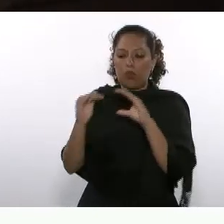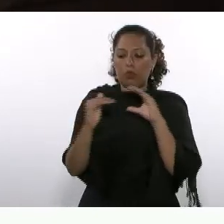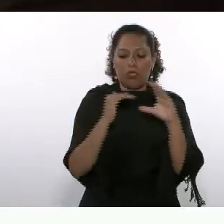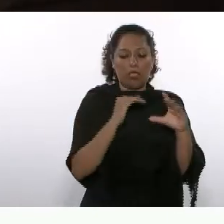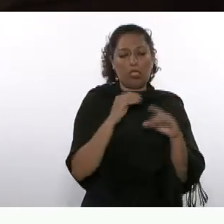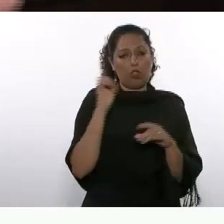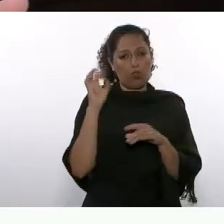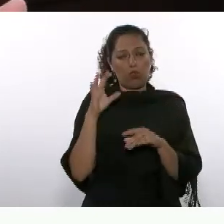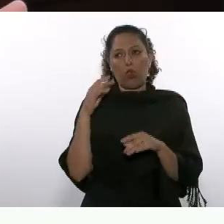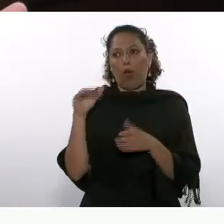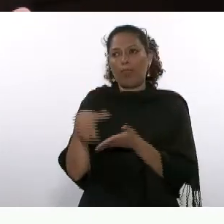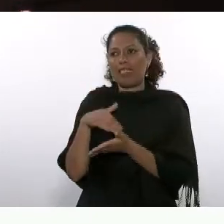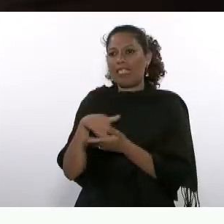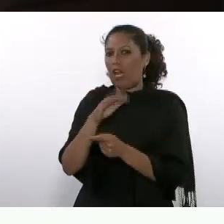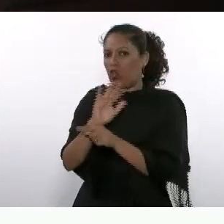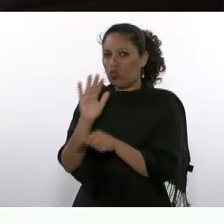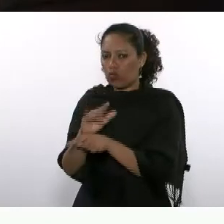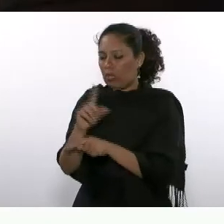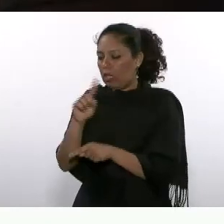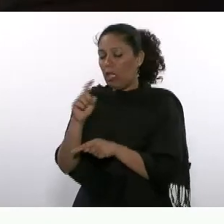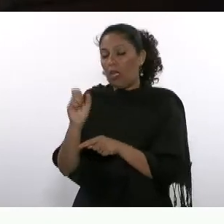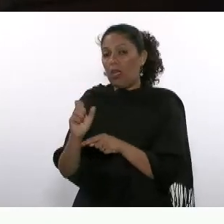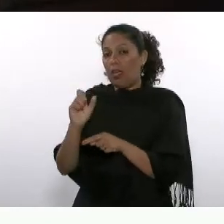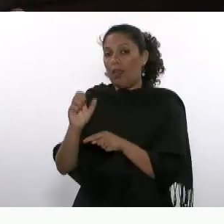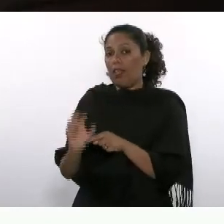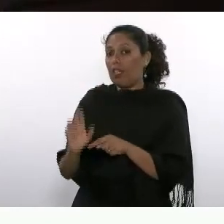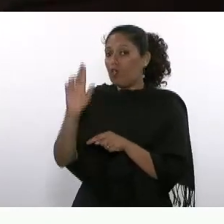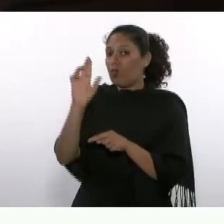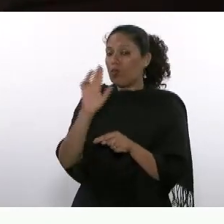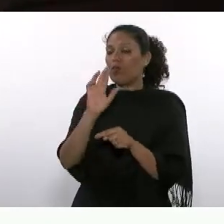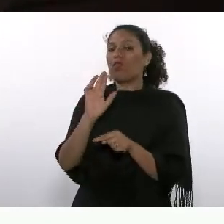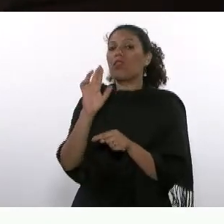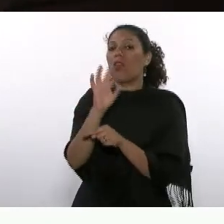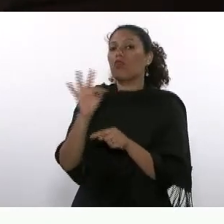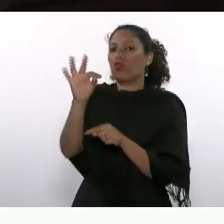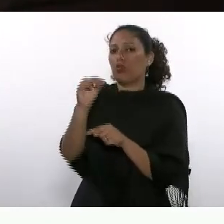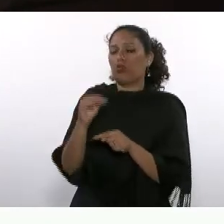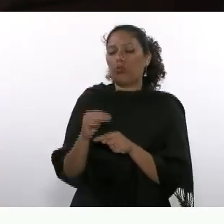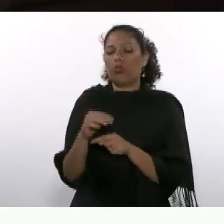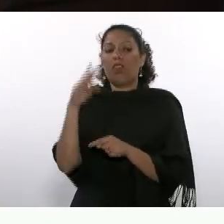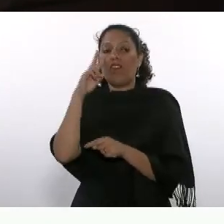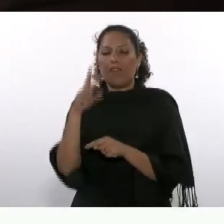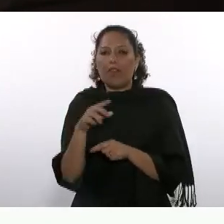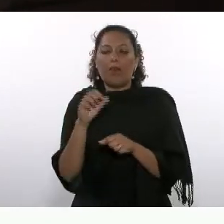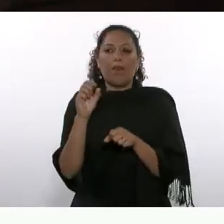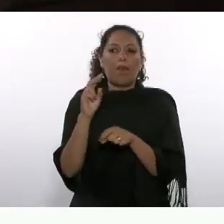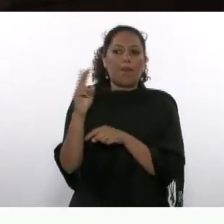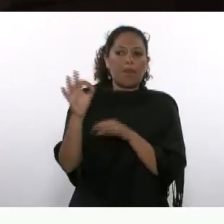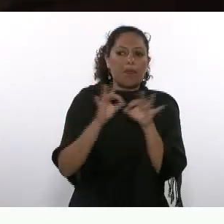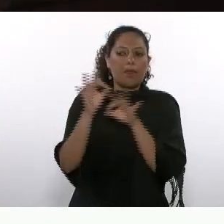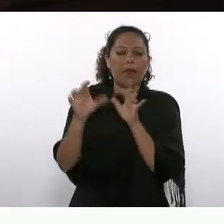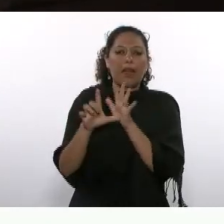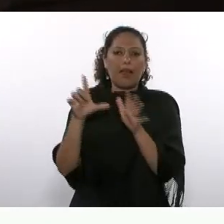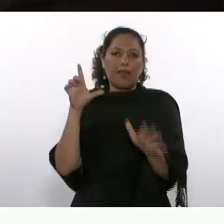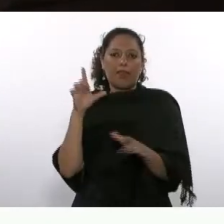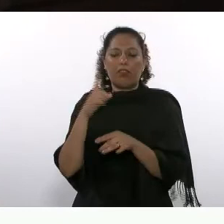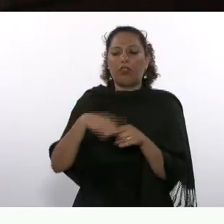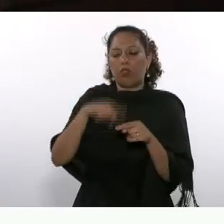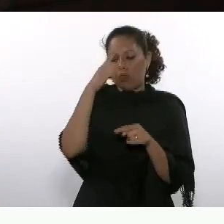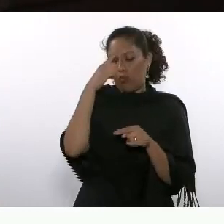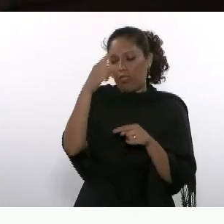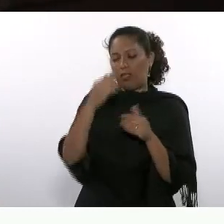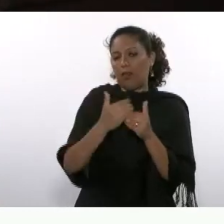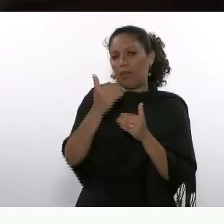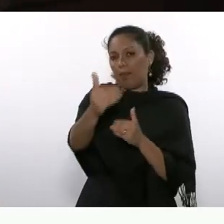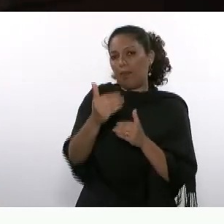apoiadora. Eu acho que pode ser muito além disso, mas precisa estar previamente preparado. Então, pensar já